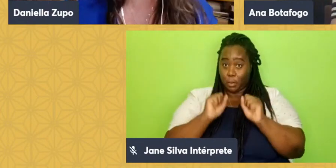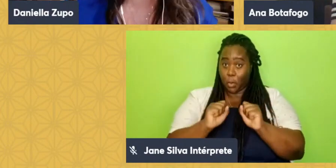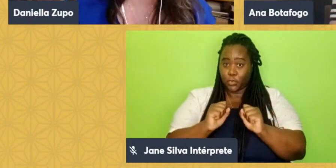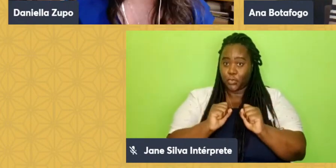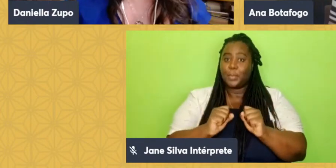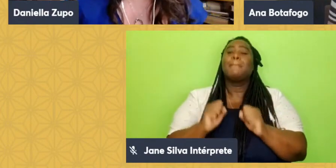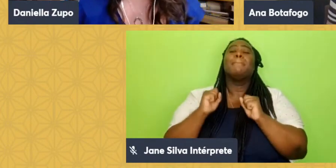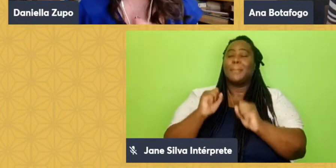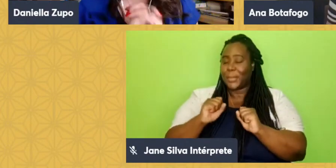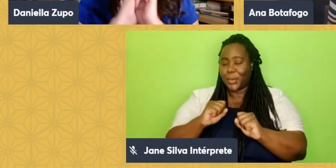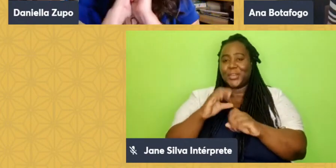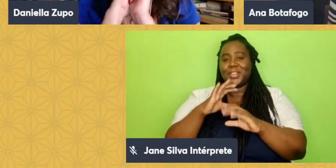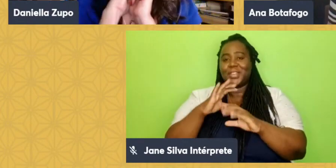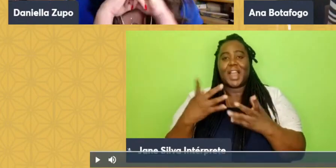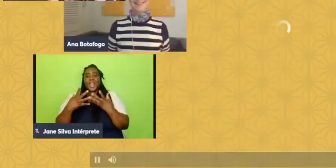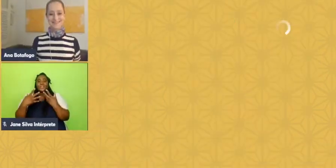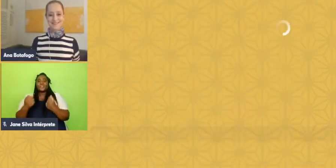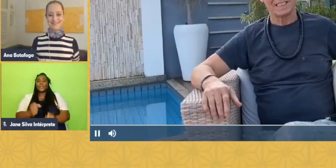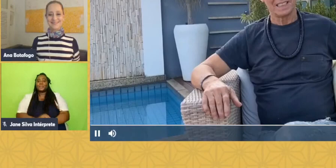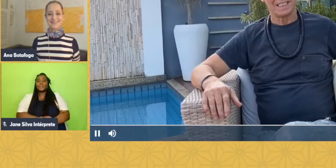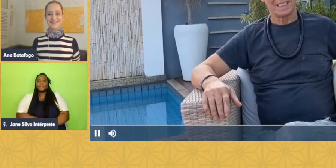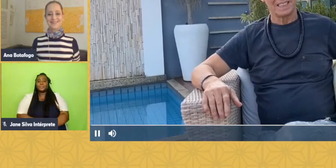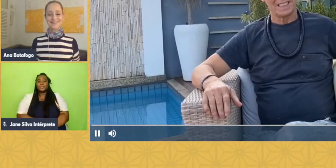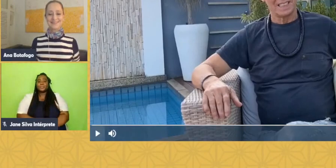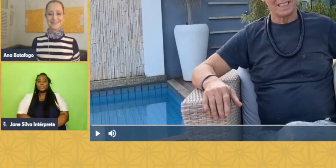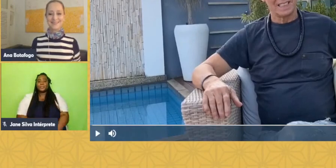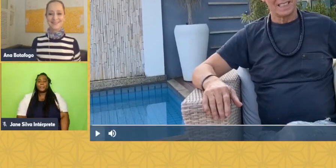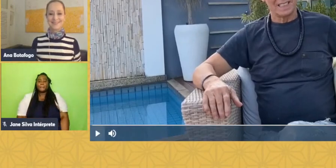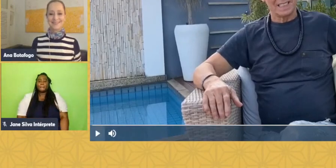ser Olha pode Bom vamos lá e